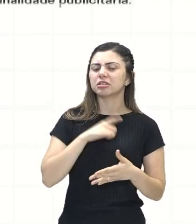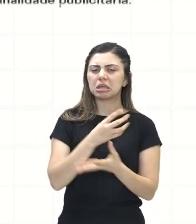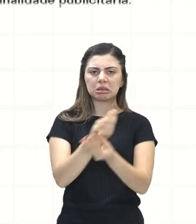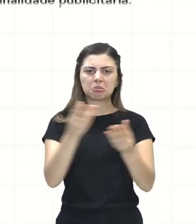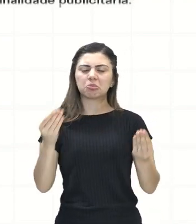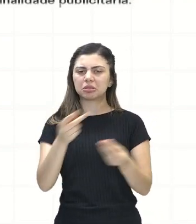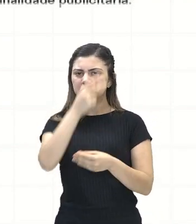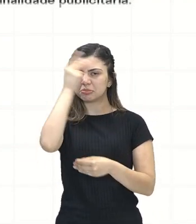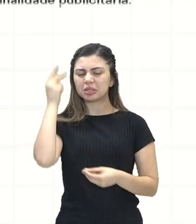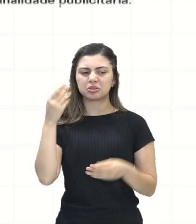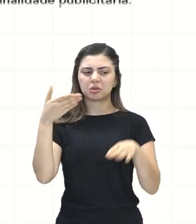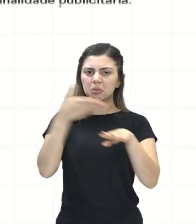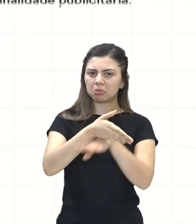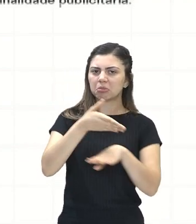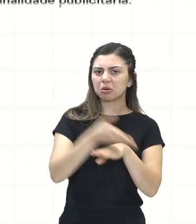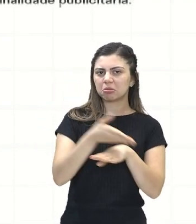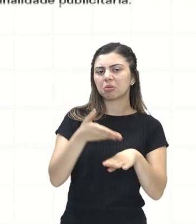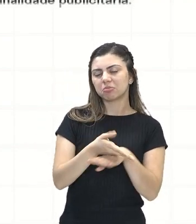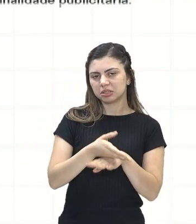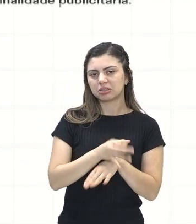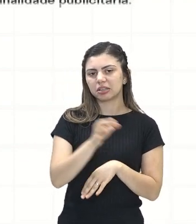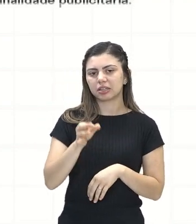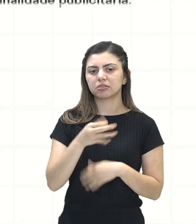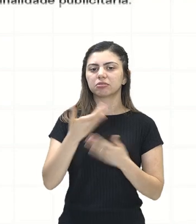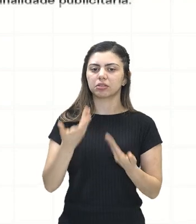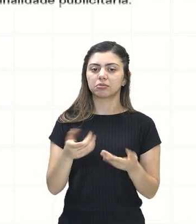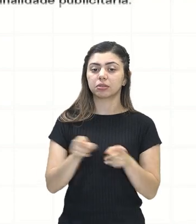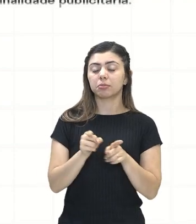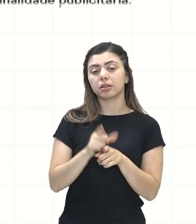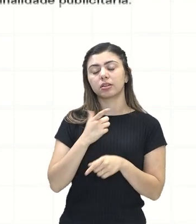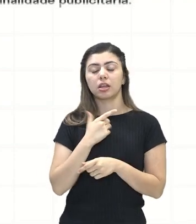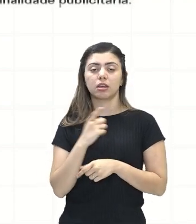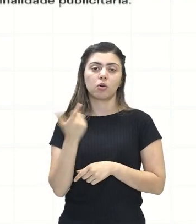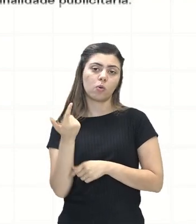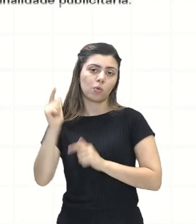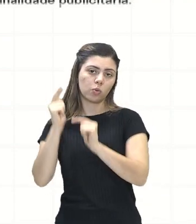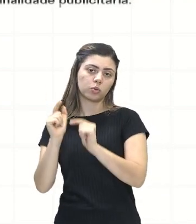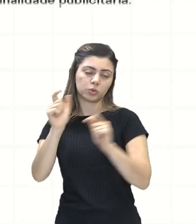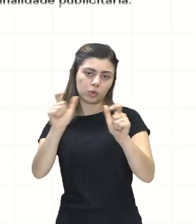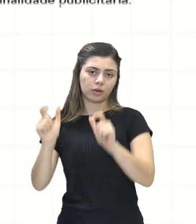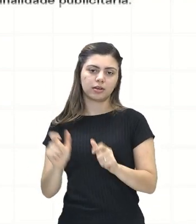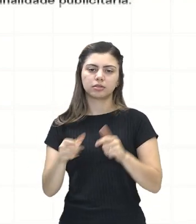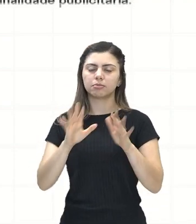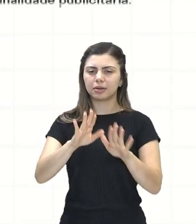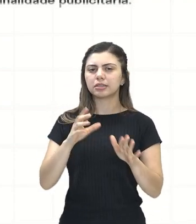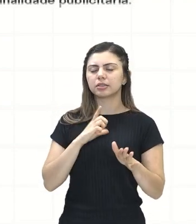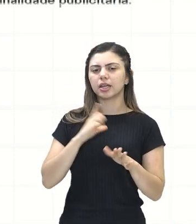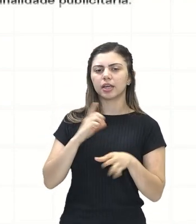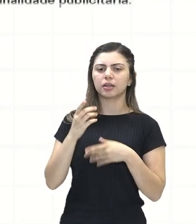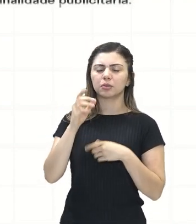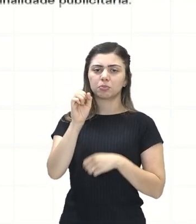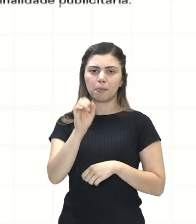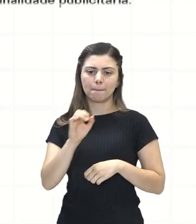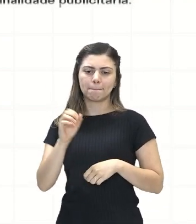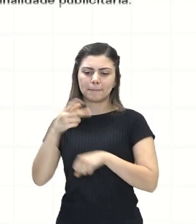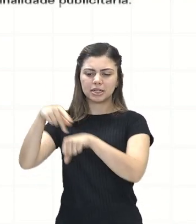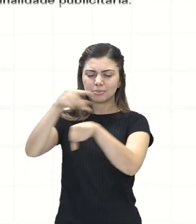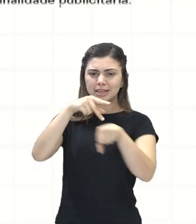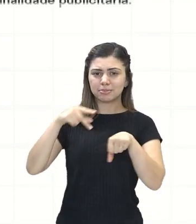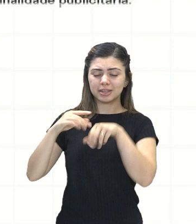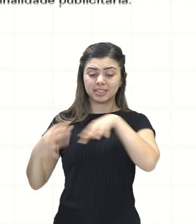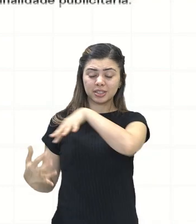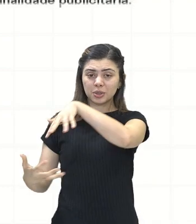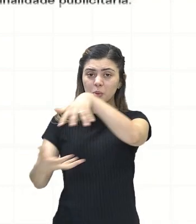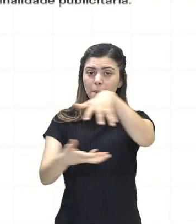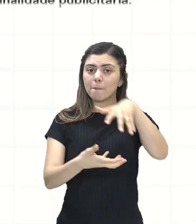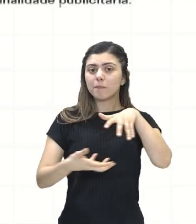refugiados, pessoas que estão presentes aí em outras áreas. Então, ao longo de praticamente todos os países do mundo, pessoal, que vivem em